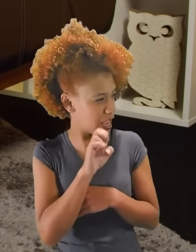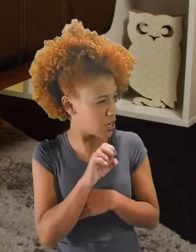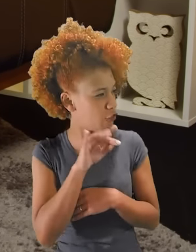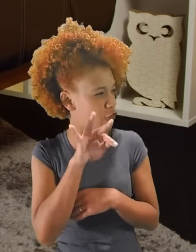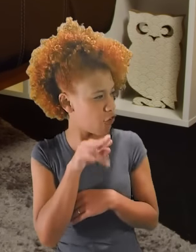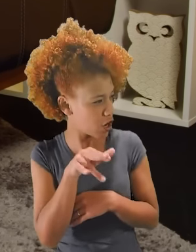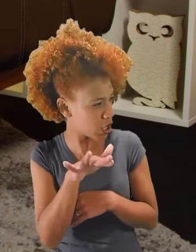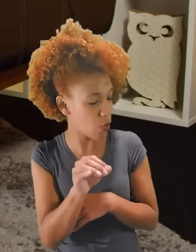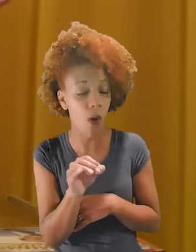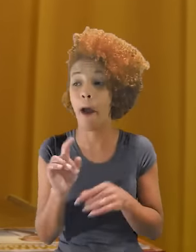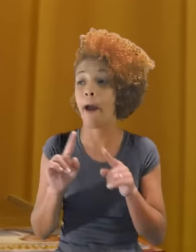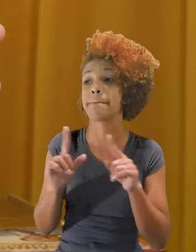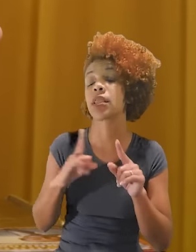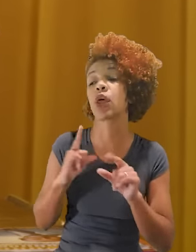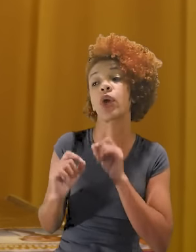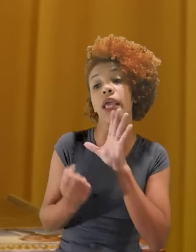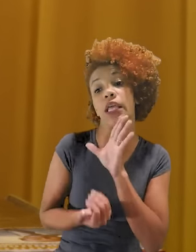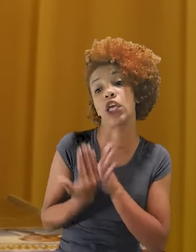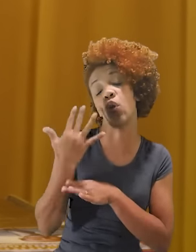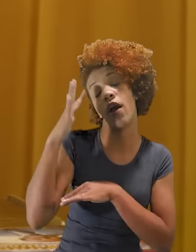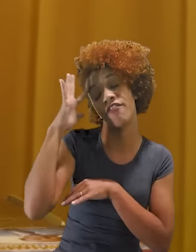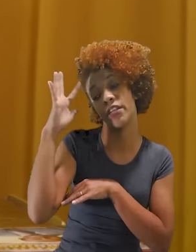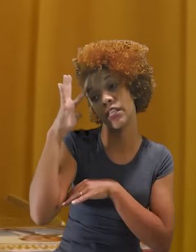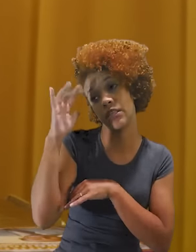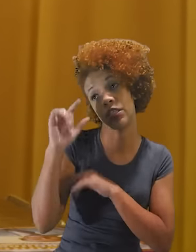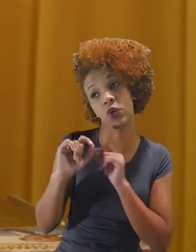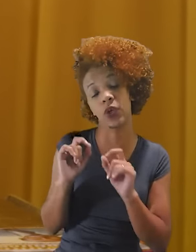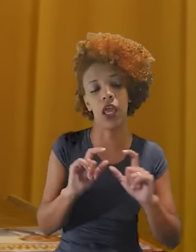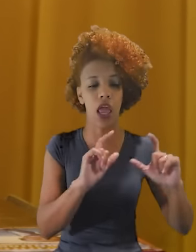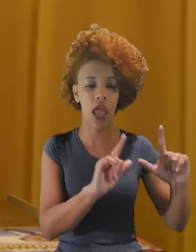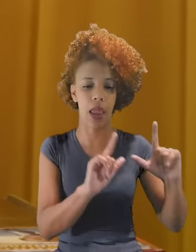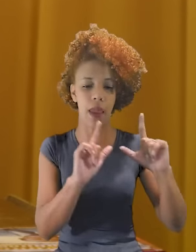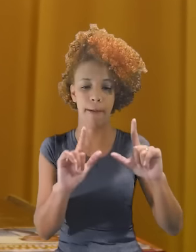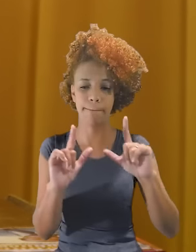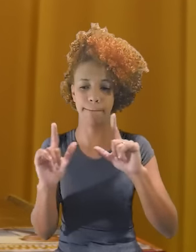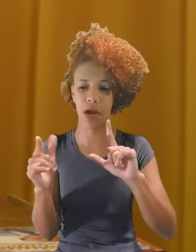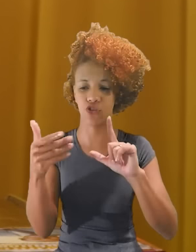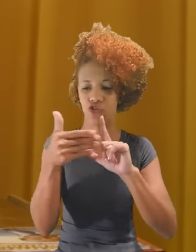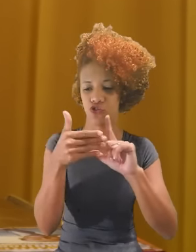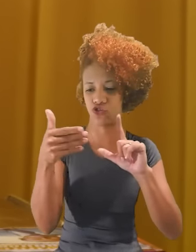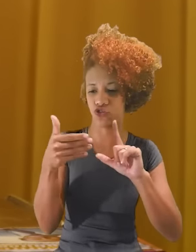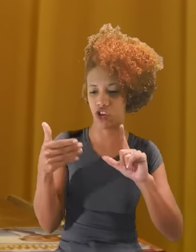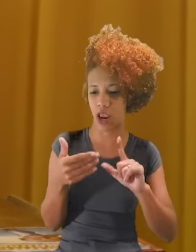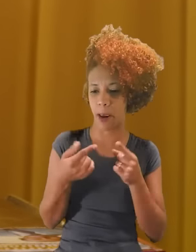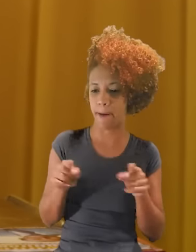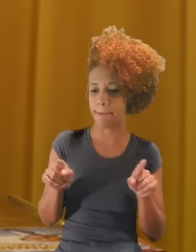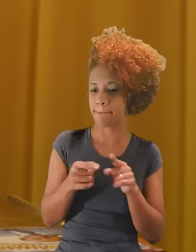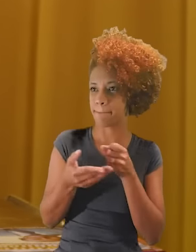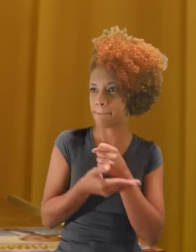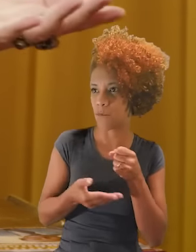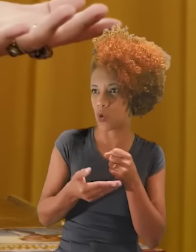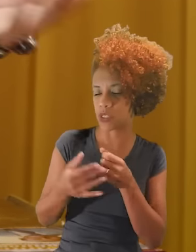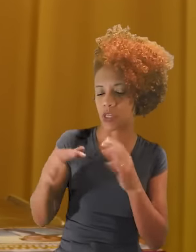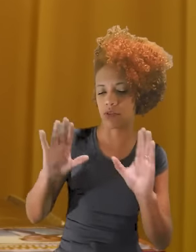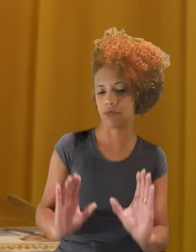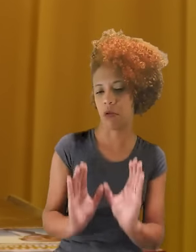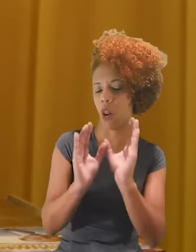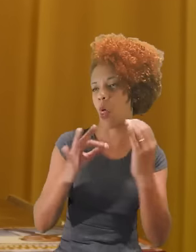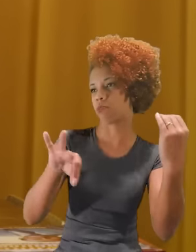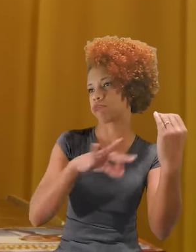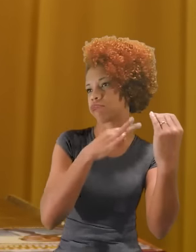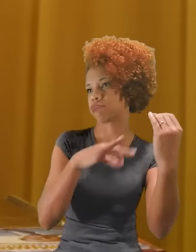vida. Isso, não existia. Só que ele criou o Fantasia, que eram imagens em cima de peças de música clássica. Ah, é, verdade. E